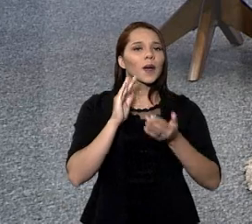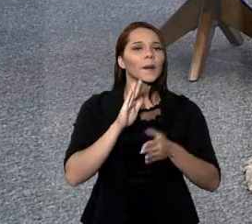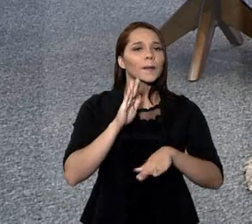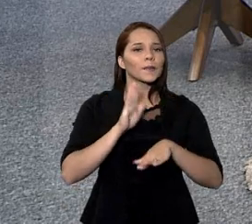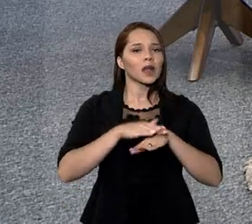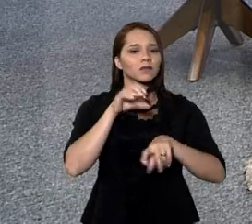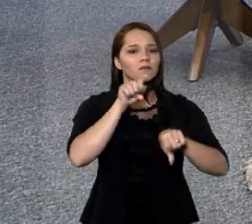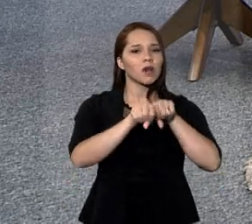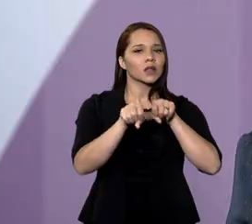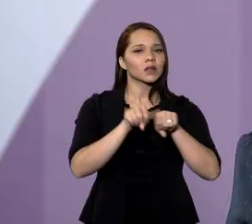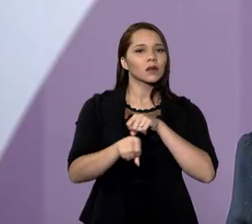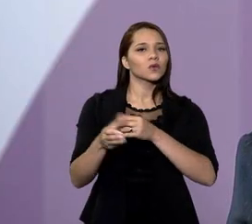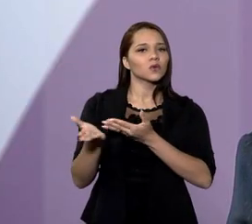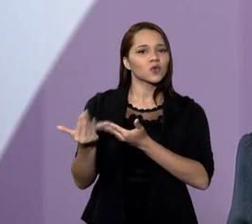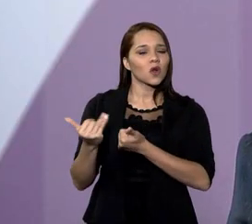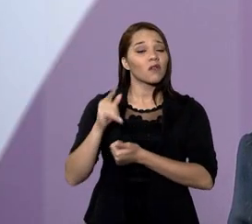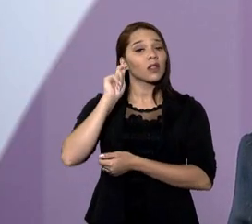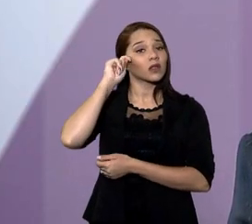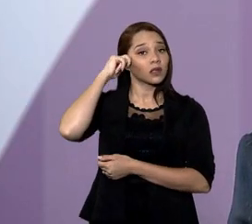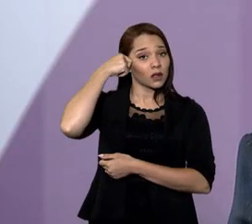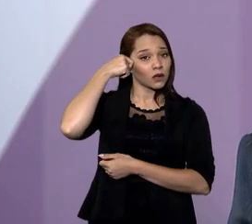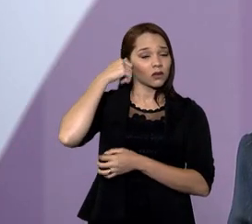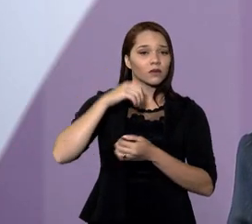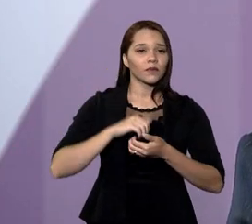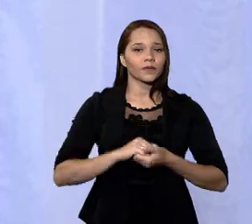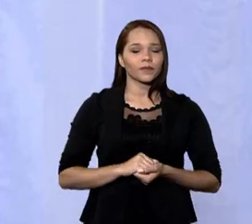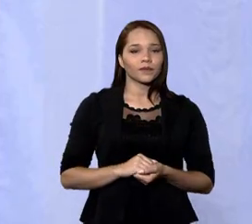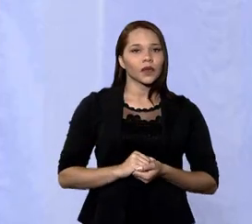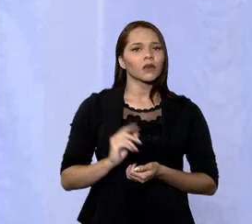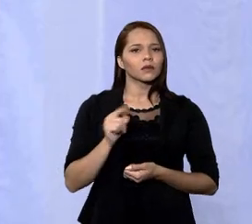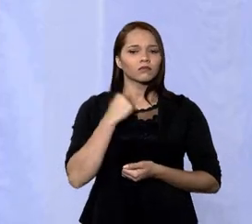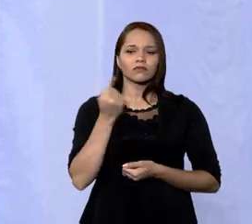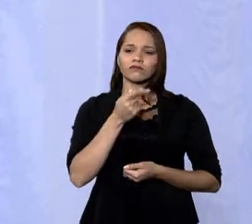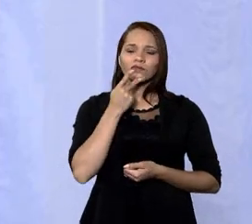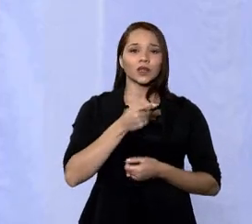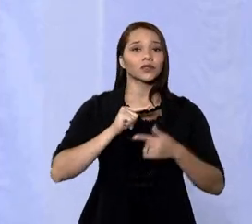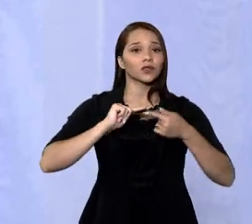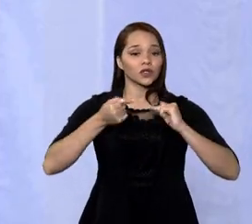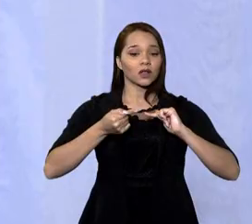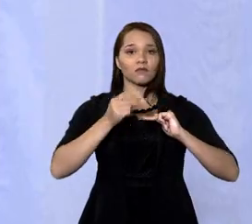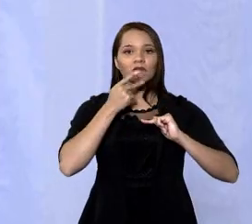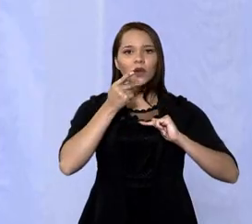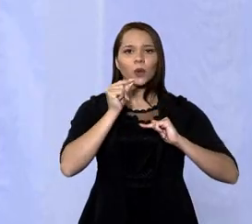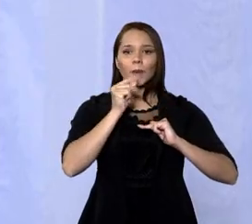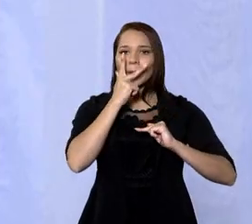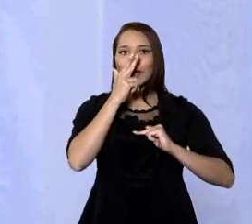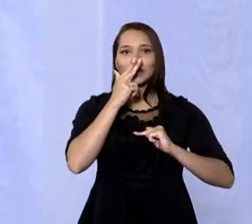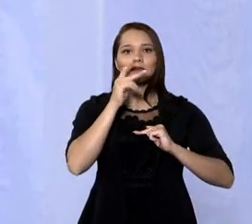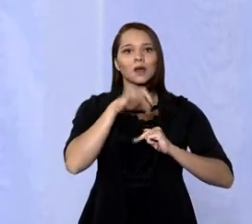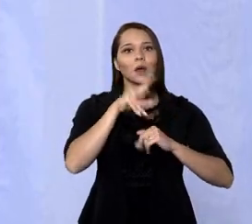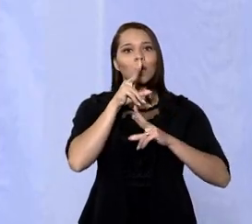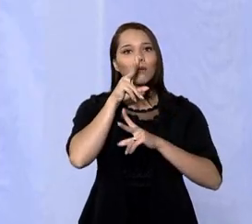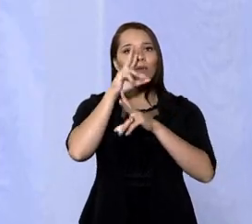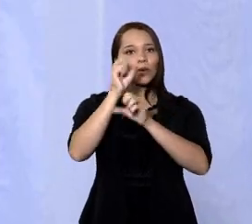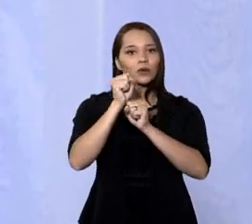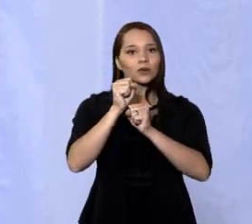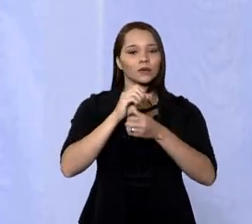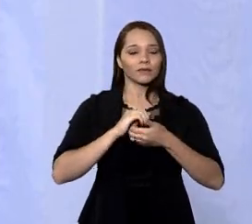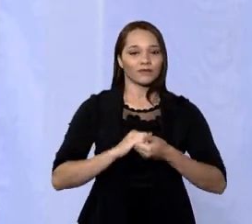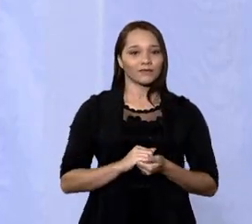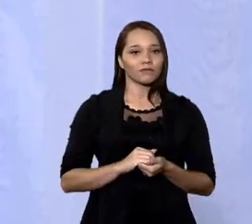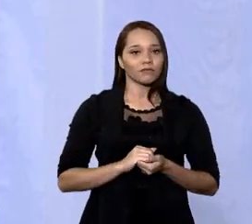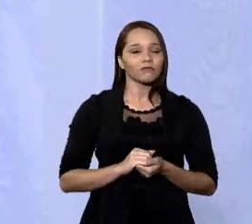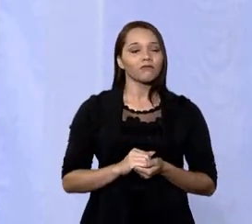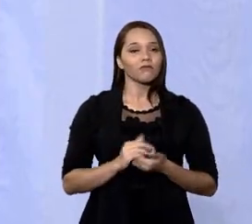muito a cada vez mais se matando jovens negros quando a gente está falando de gênero a gente está falando de relações de poder